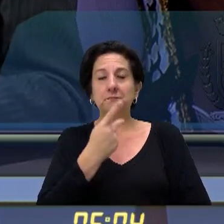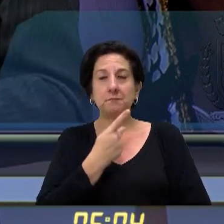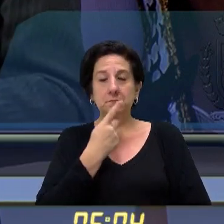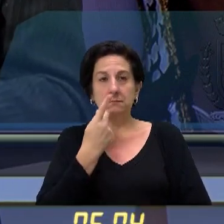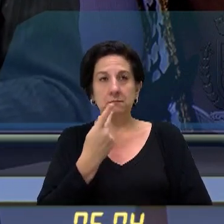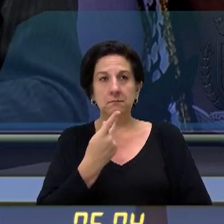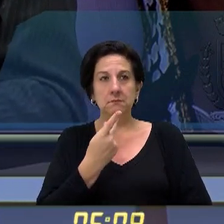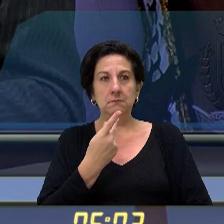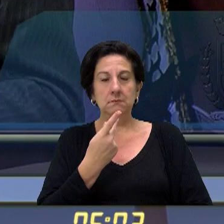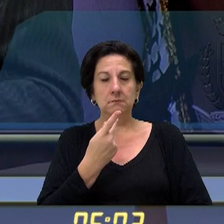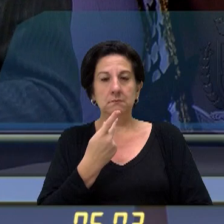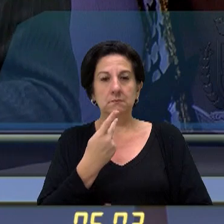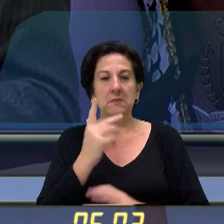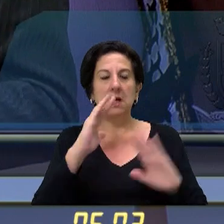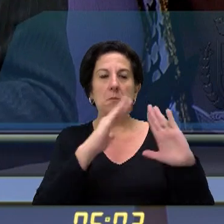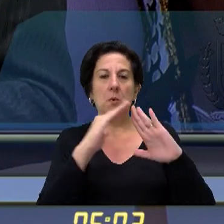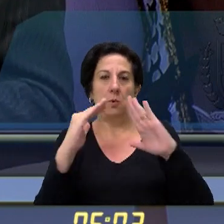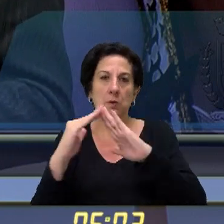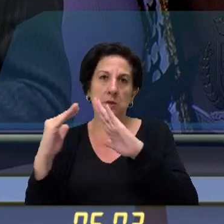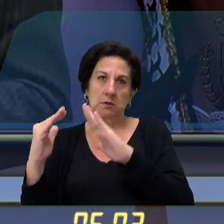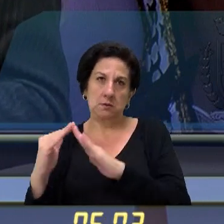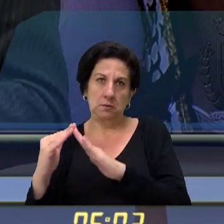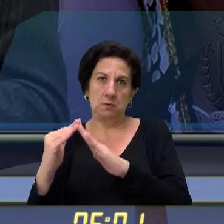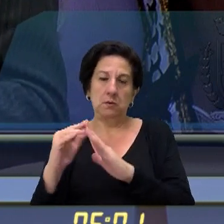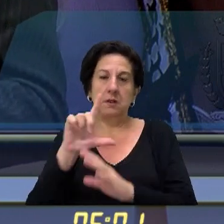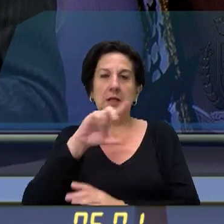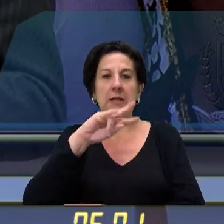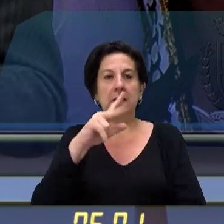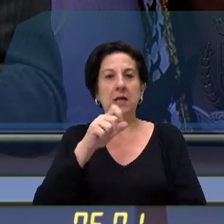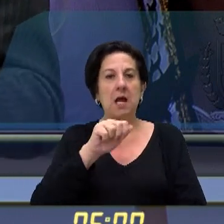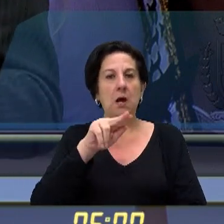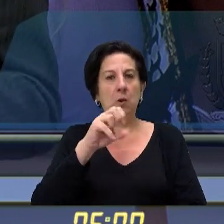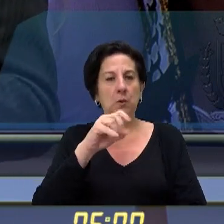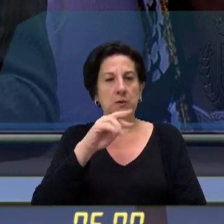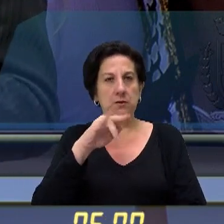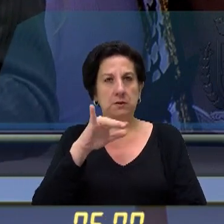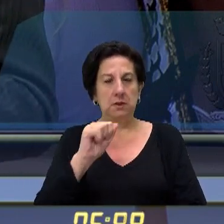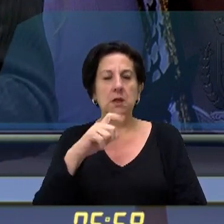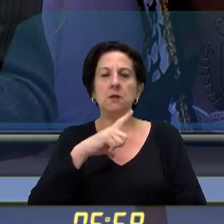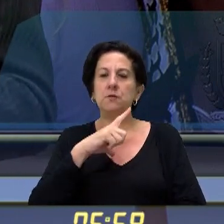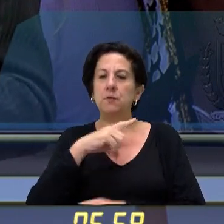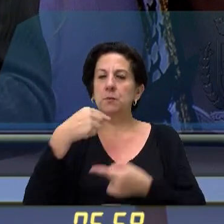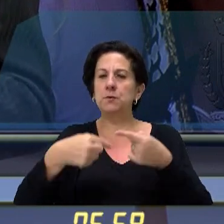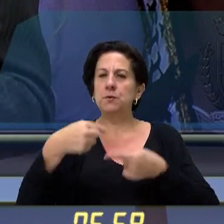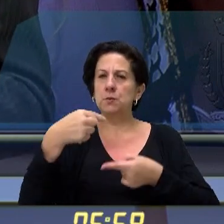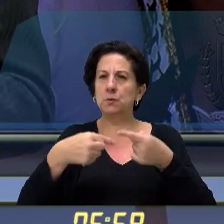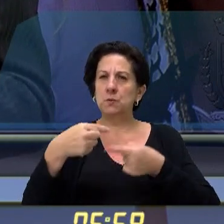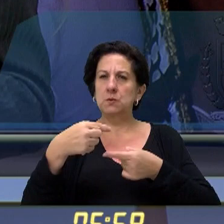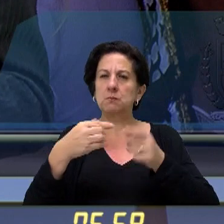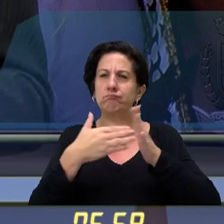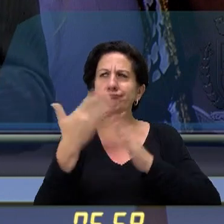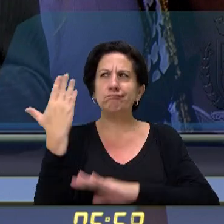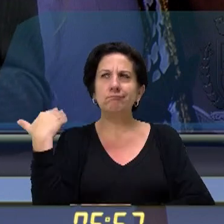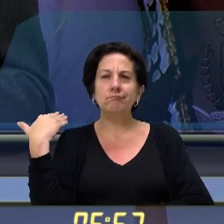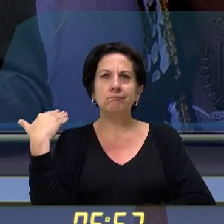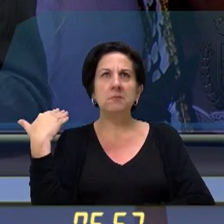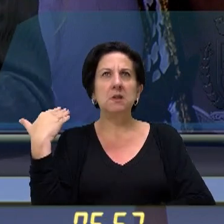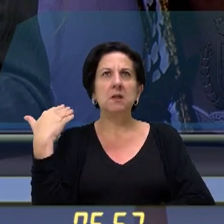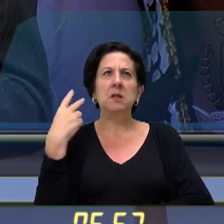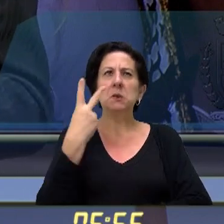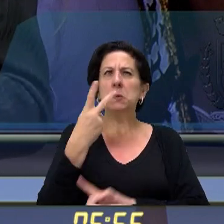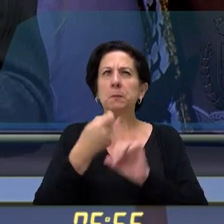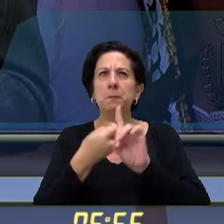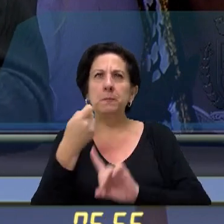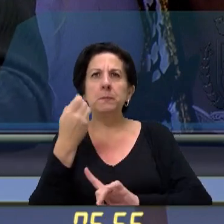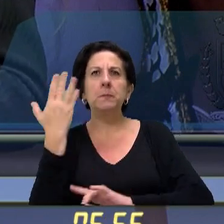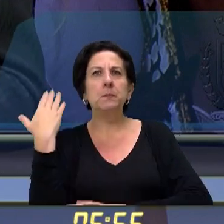nossos moradores residentes da nossa linha Áustria. Nós tivemos uma discussão há um tempinho atrás aqui, coisa de